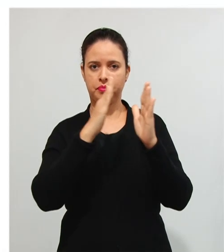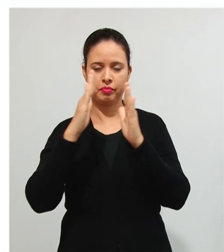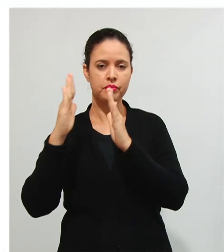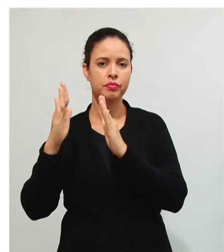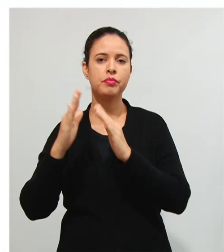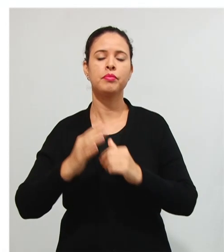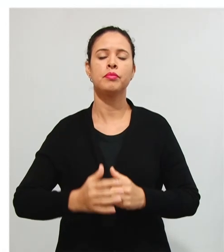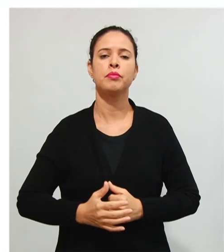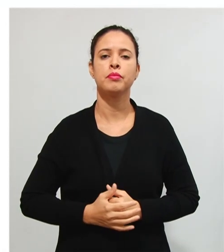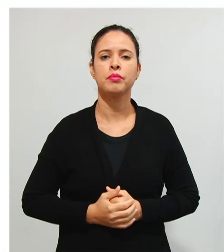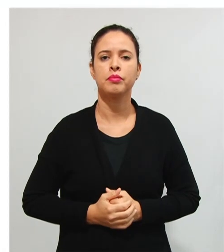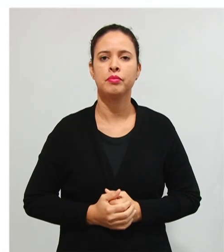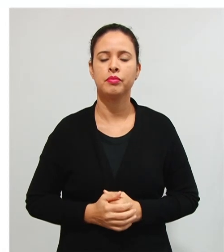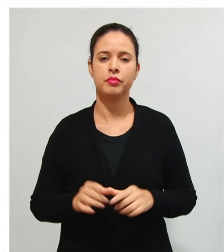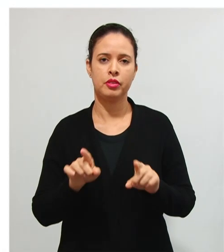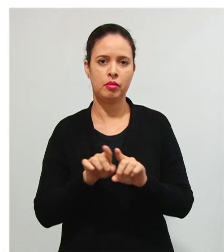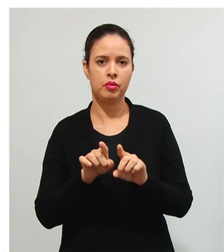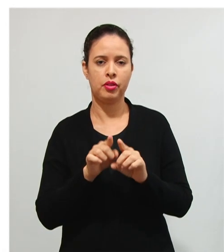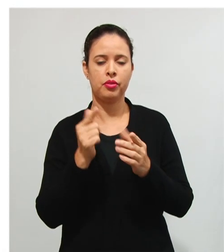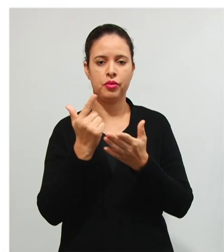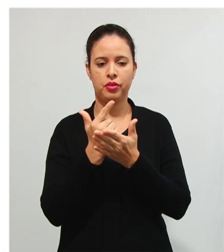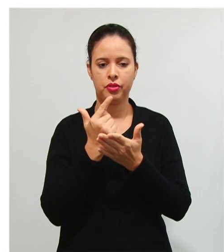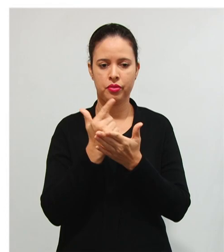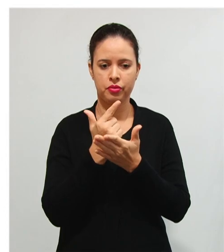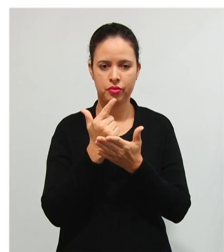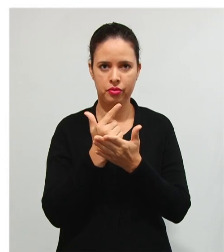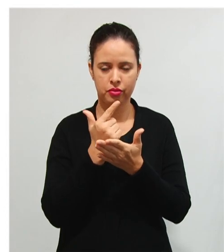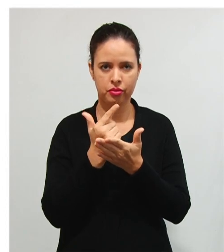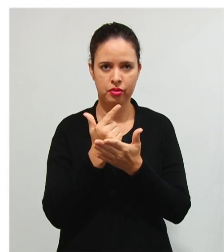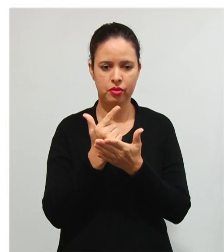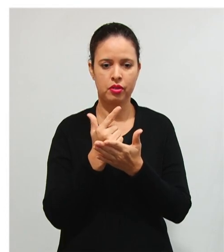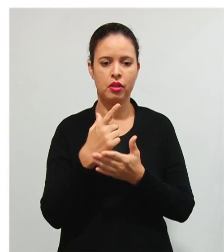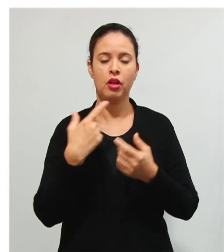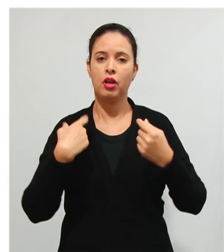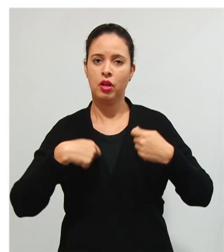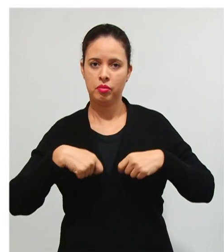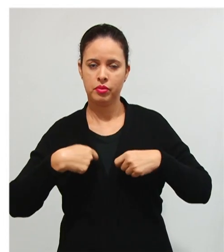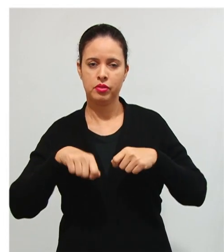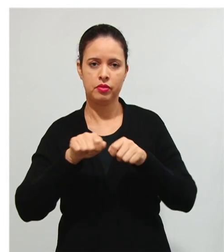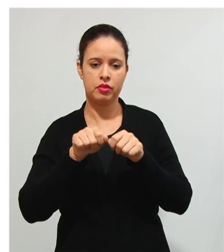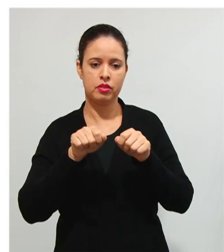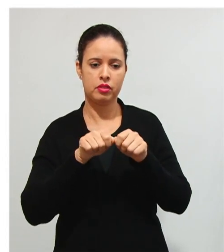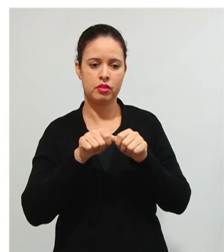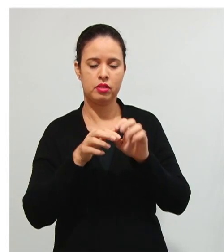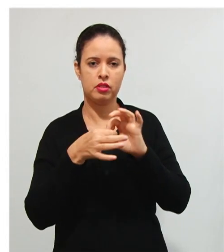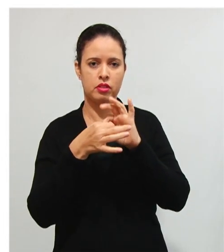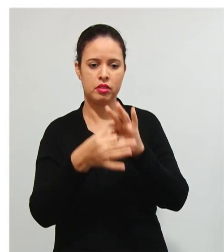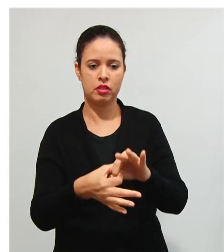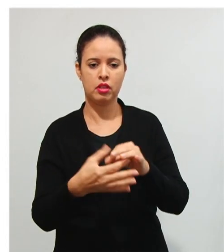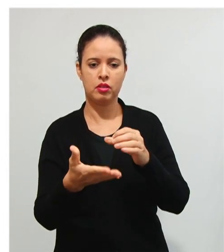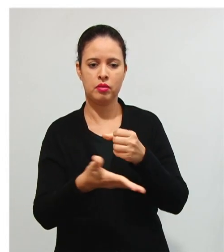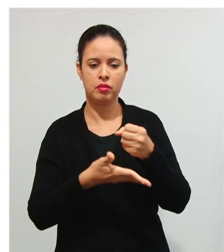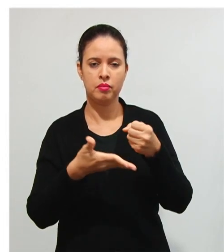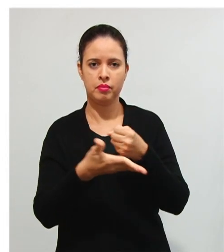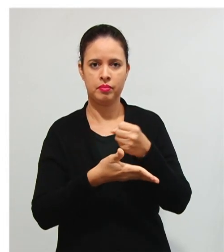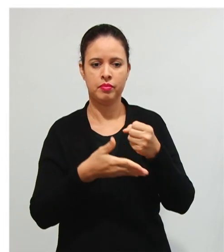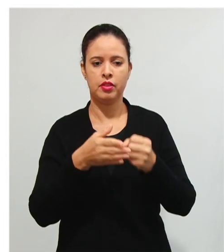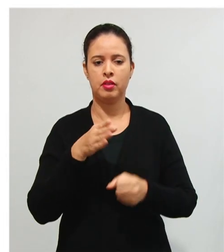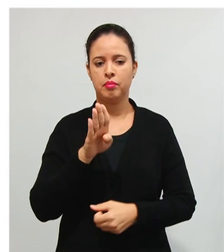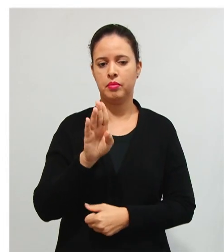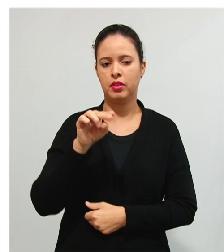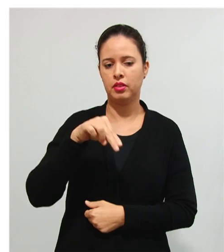biblioteca. Além desse livro, a gente precisa fazer um paralelo com a Base Nacional Curricular,